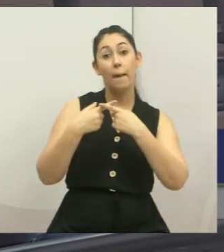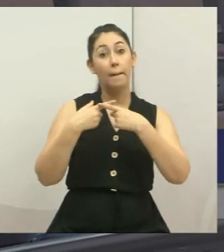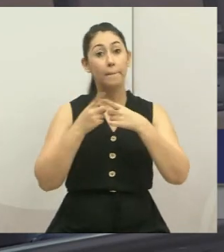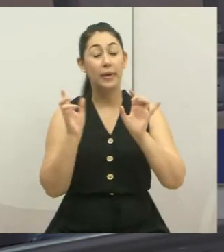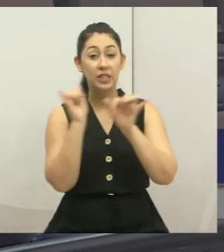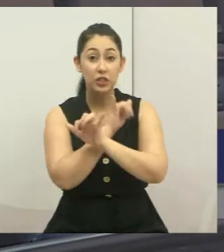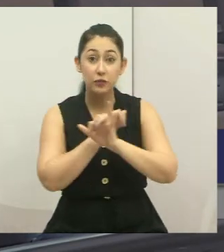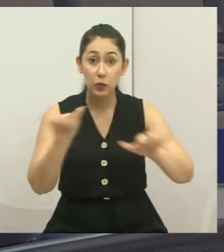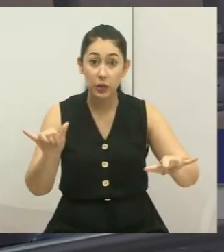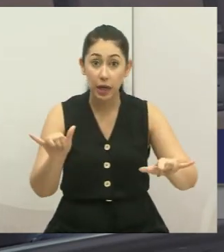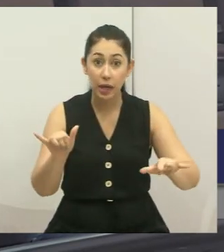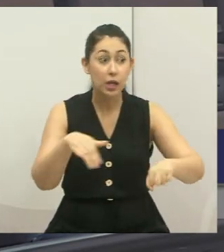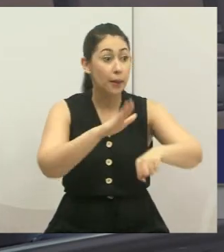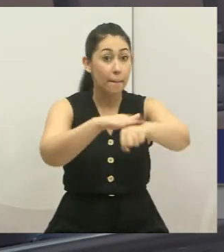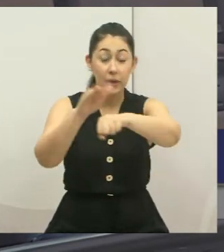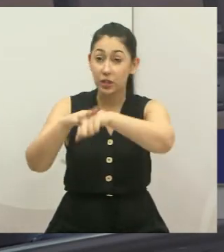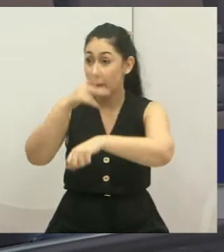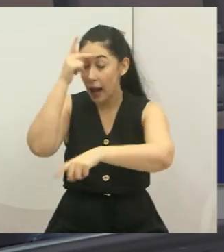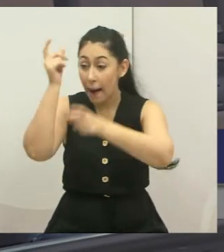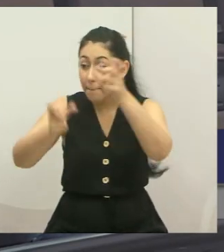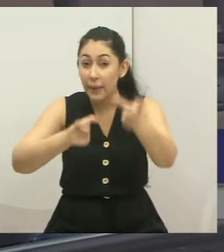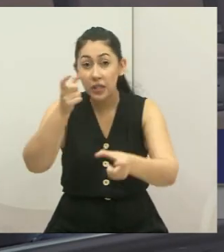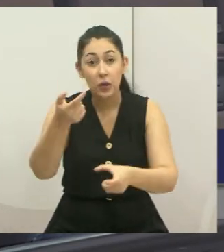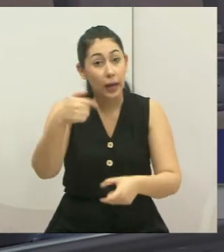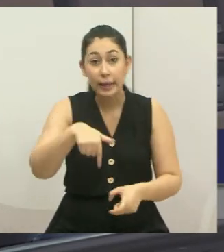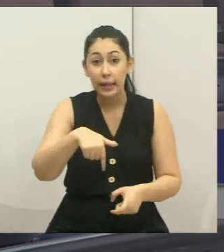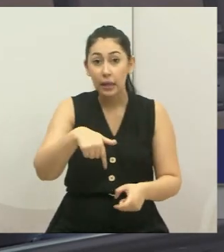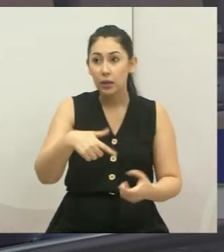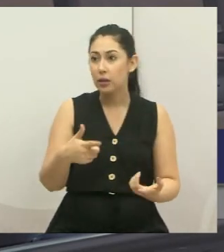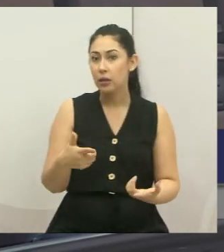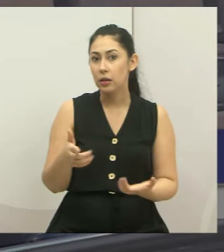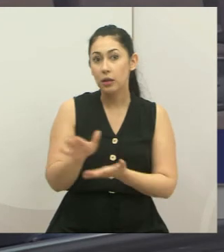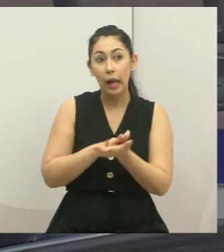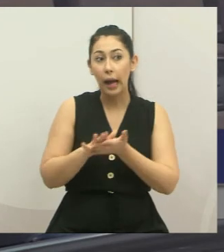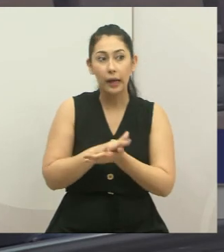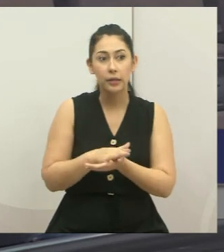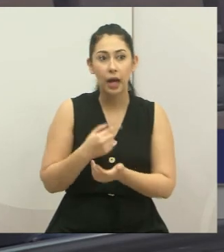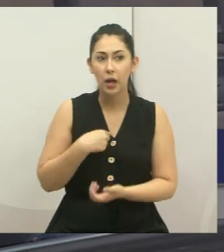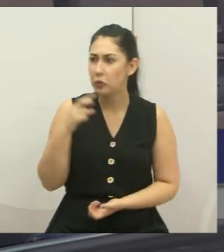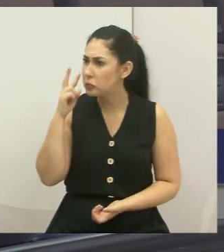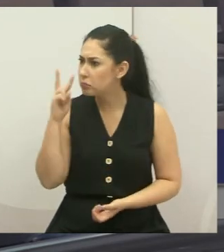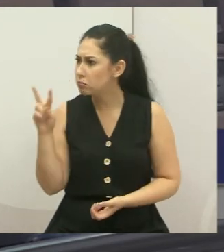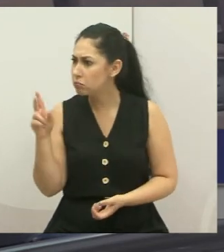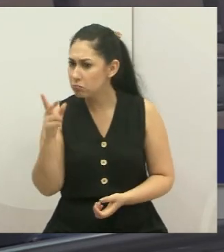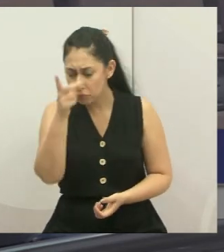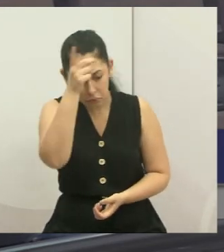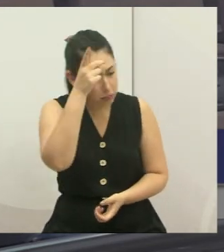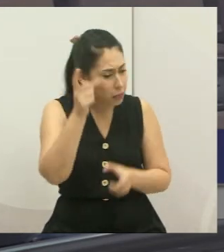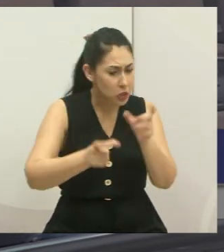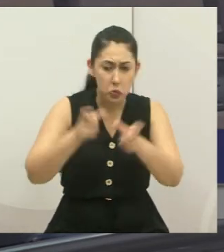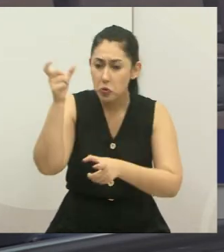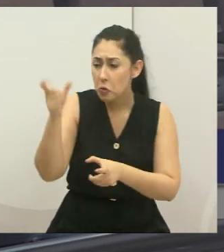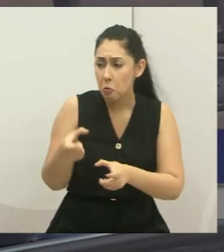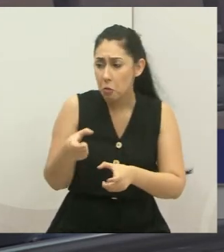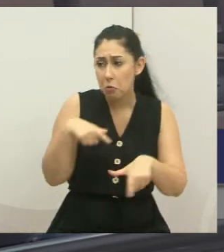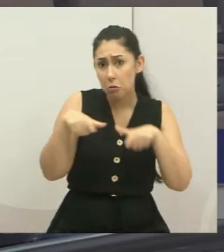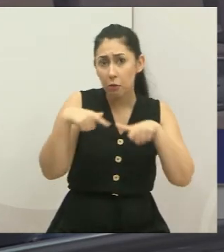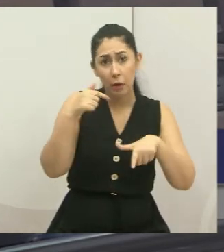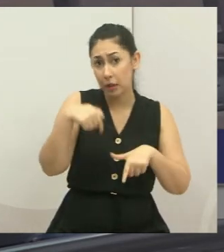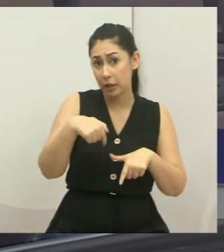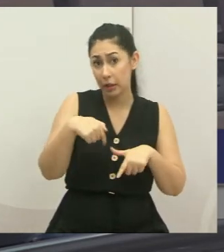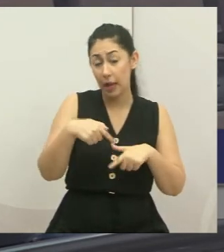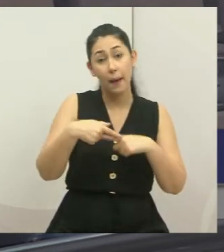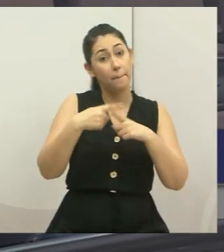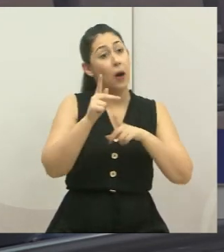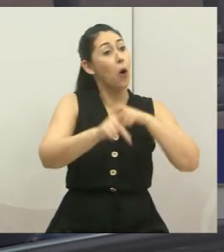população estivesse presente aqui. Eu estou vendo muita gente aqui, funcionários da autarquia, funcionários da prefeitura. A população, claro, tem que ter o